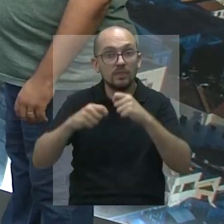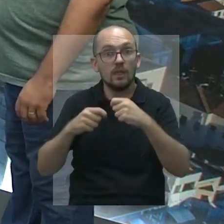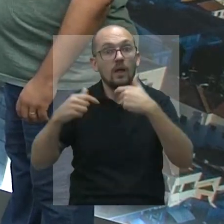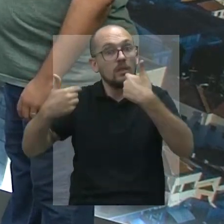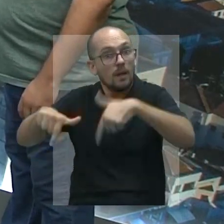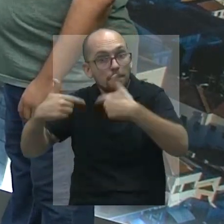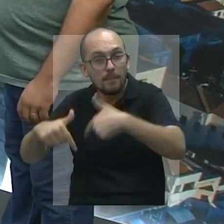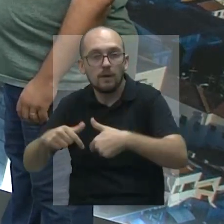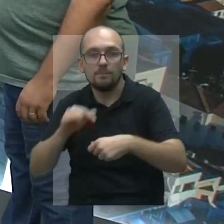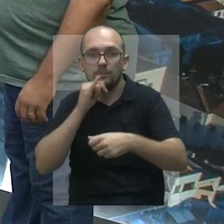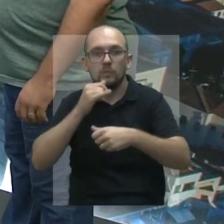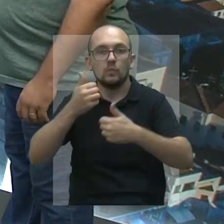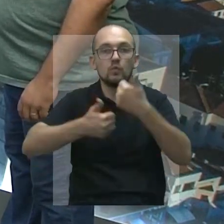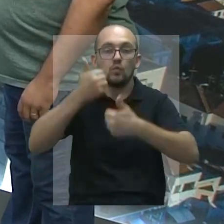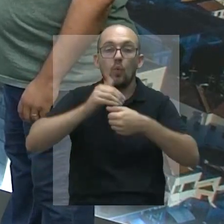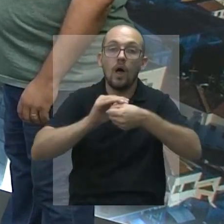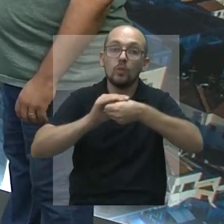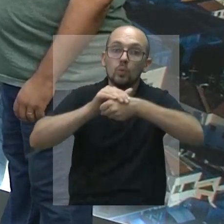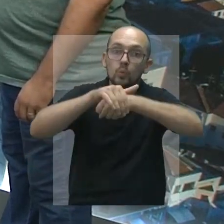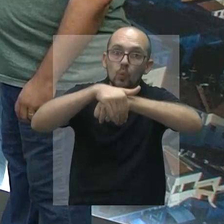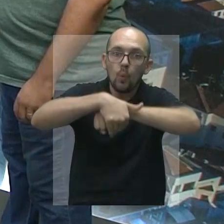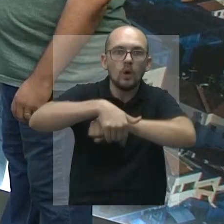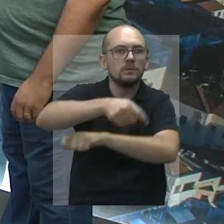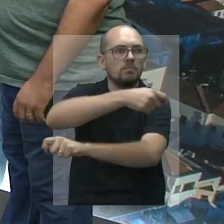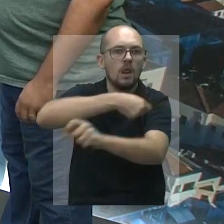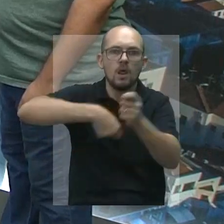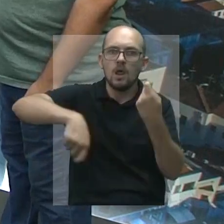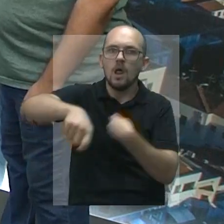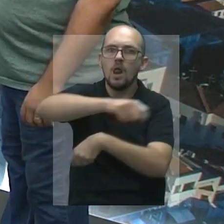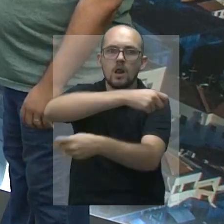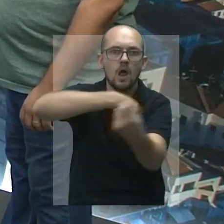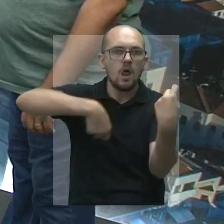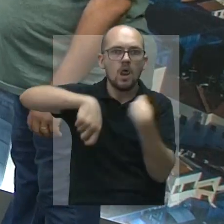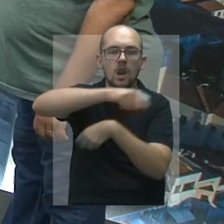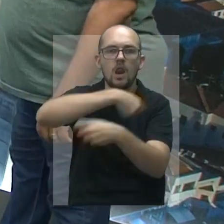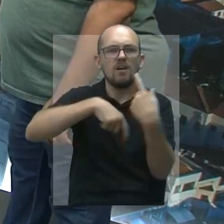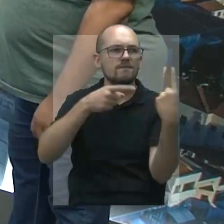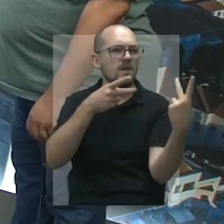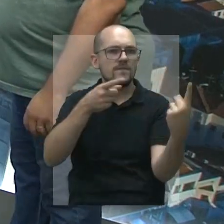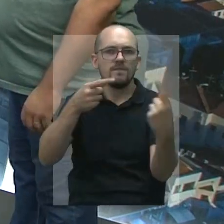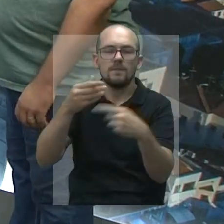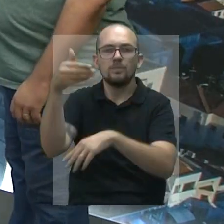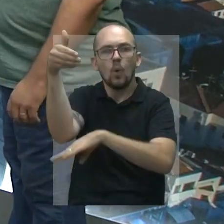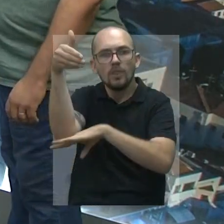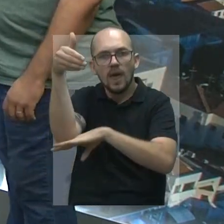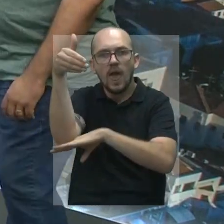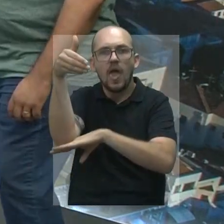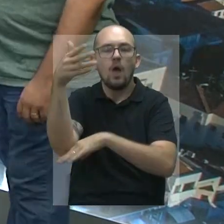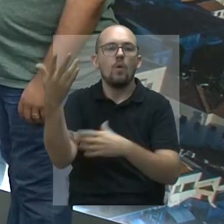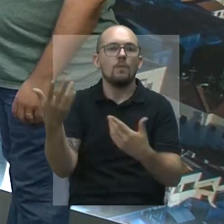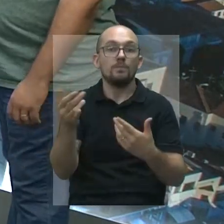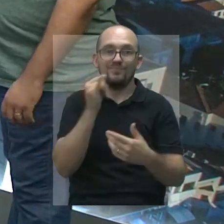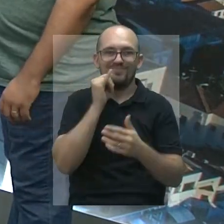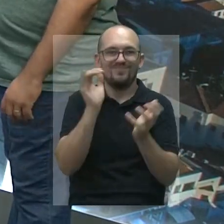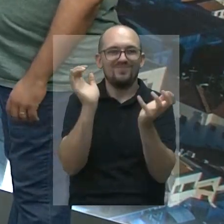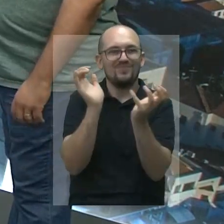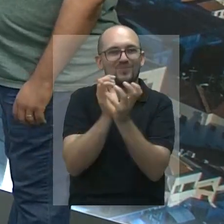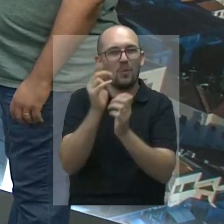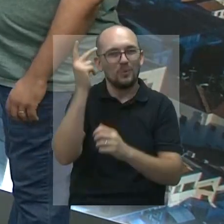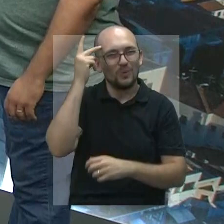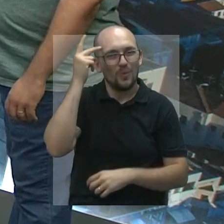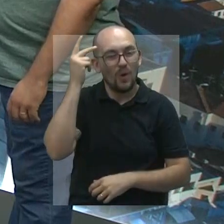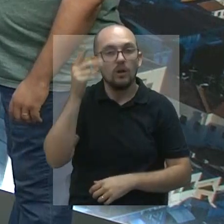noturnos a economia gira em torno desses jogos, comércio, setor hoteleiro, Copa São no caso Paulo. da Copa São Paulo.